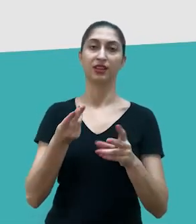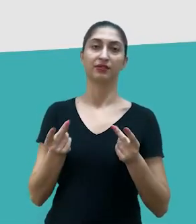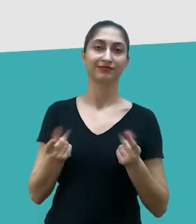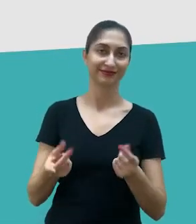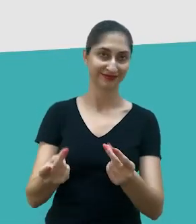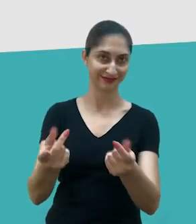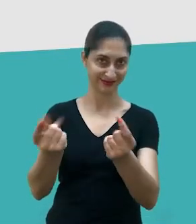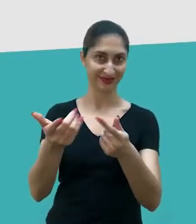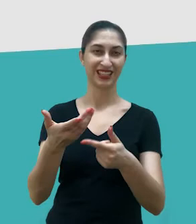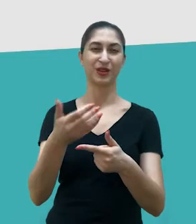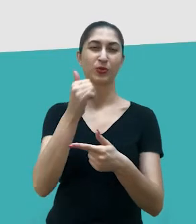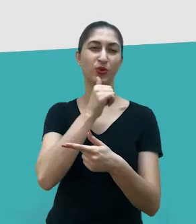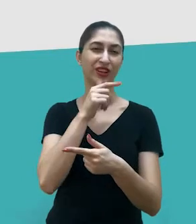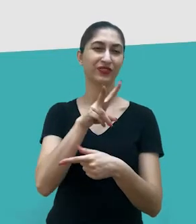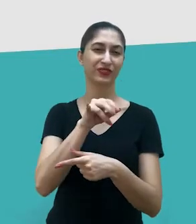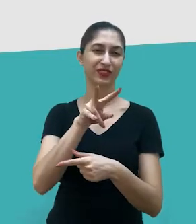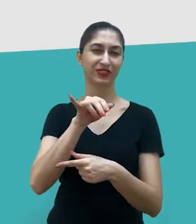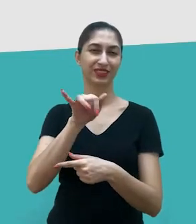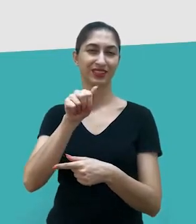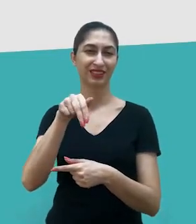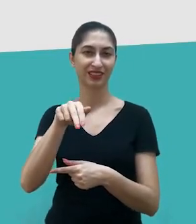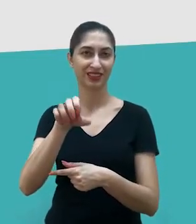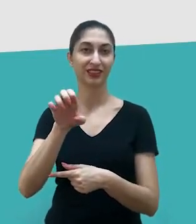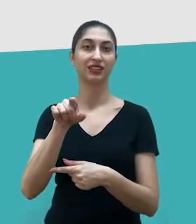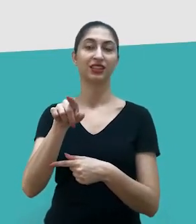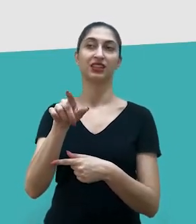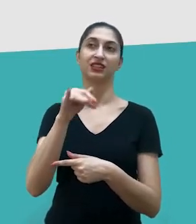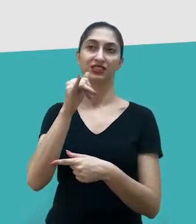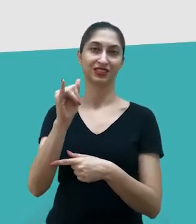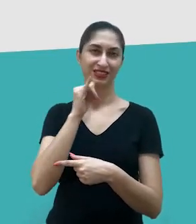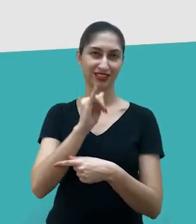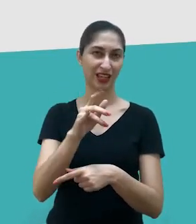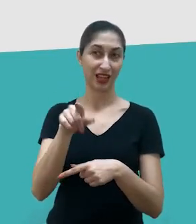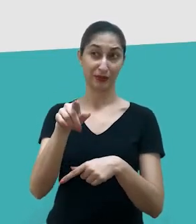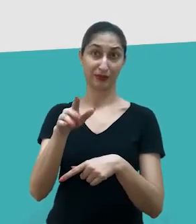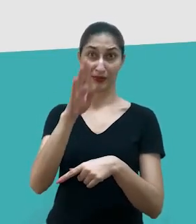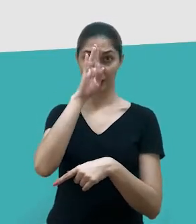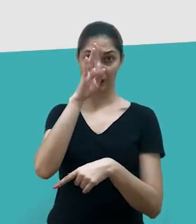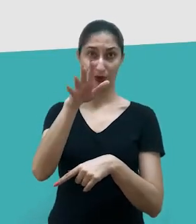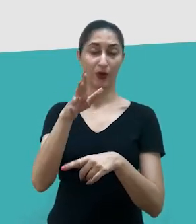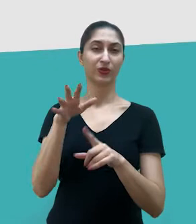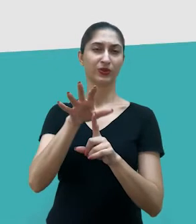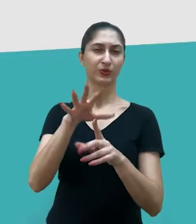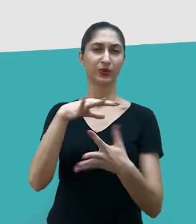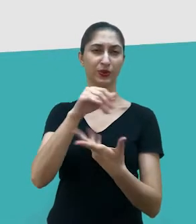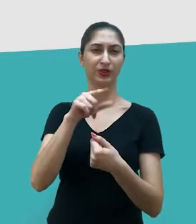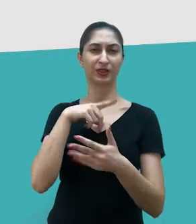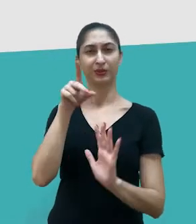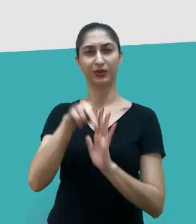Westwood é a estilista, né, considerada a mãe do punk e uma das grandes ativistas sociais hoje do mundo, com